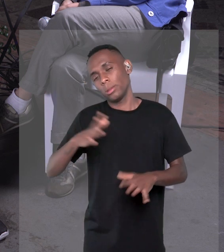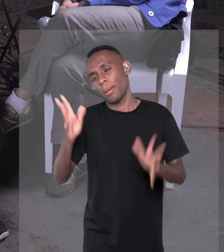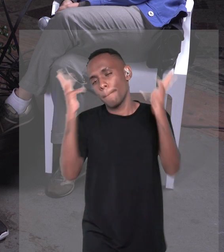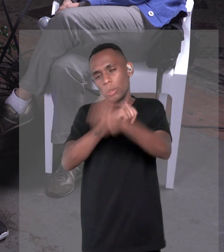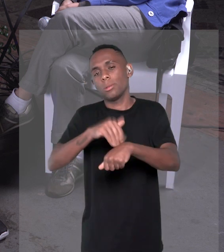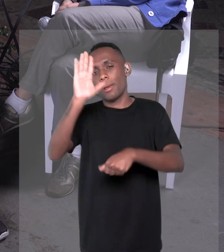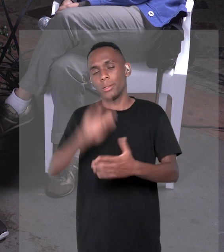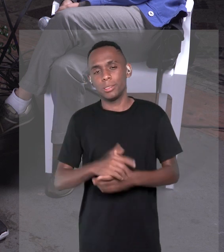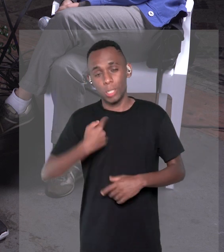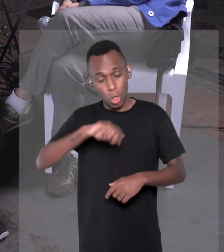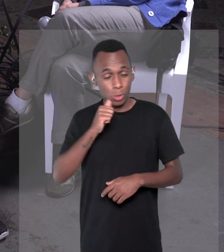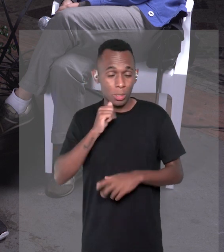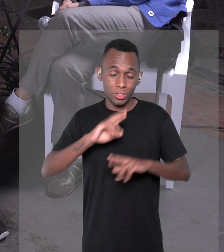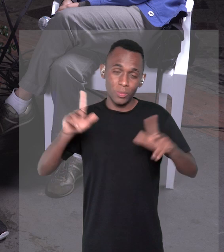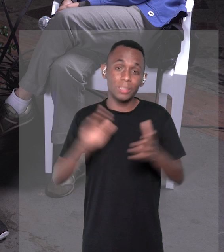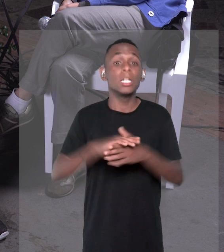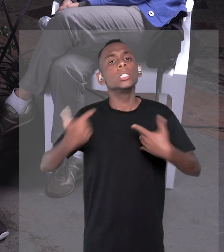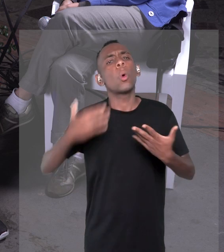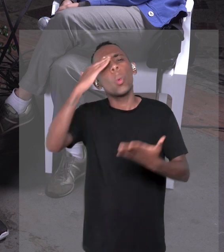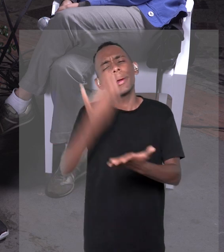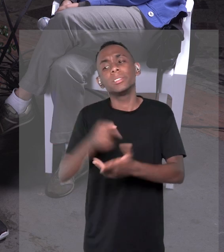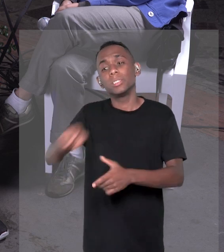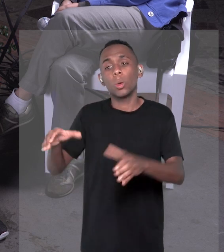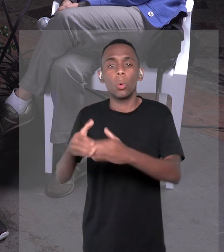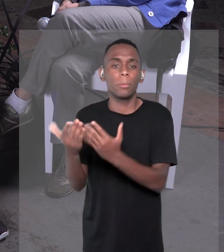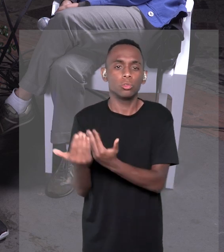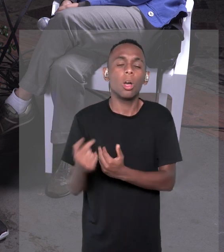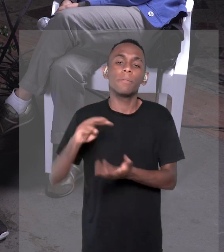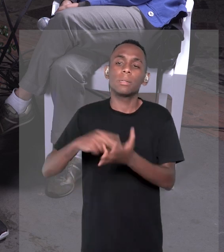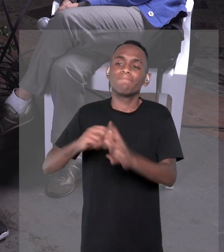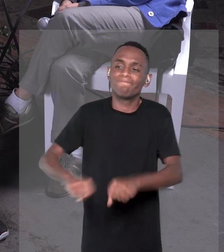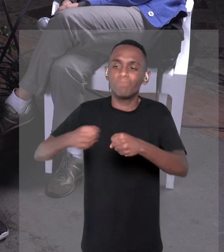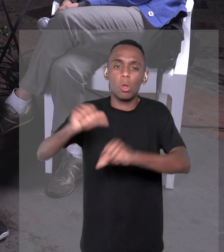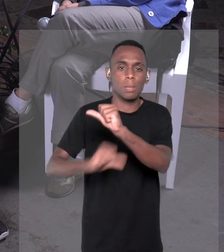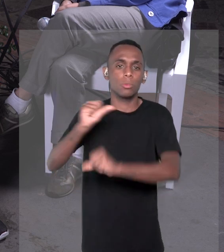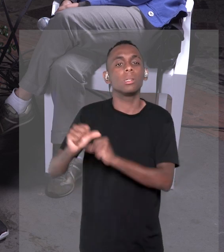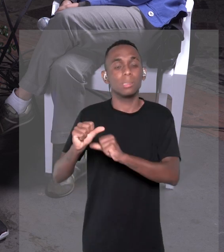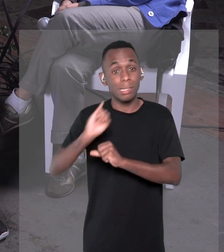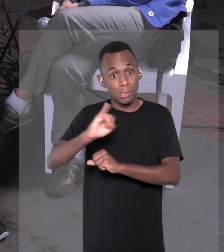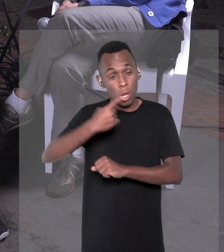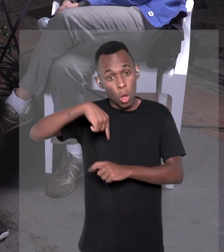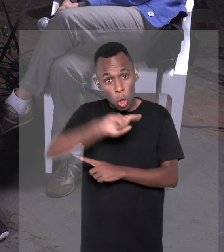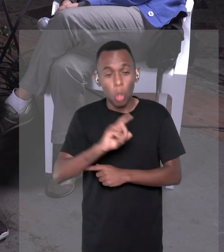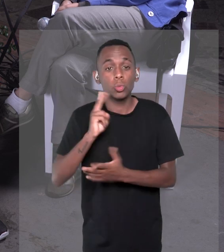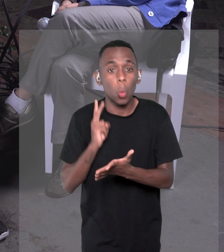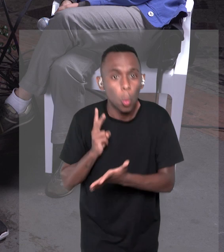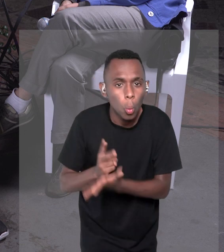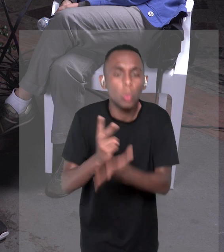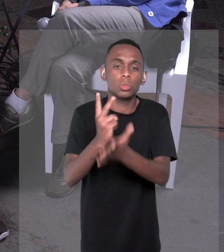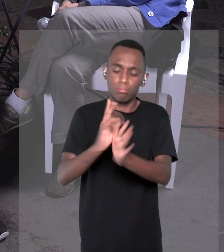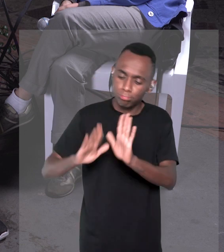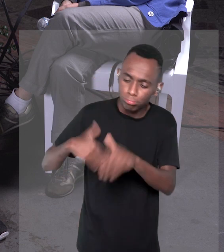que aqui em Minas é assim. Dizia um certo governador, que eu vou deixar de declinar o nome,